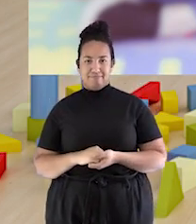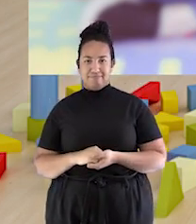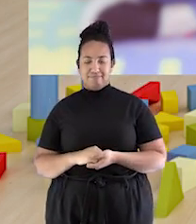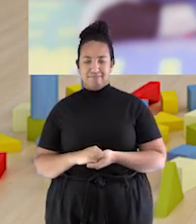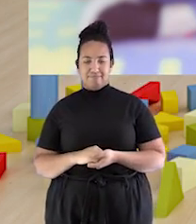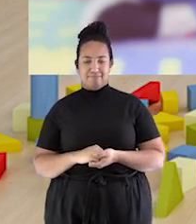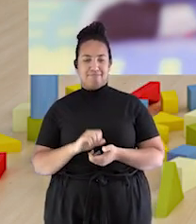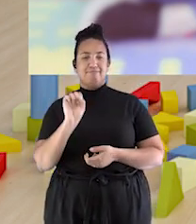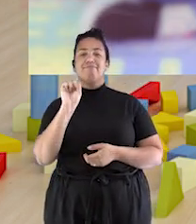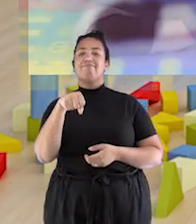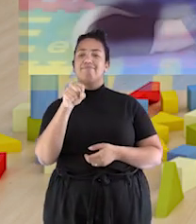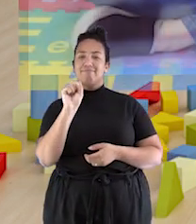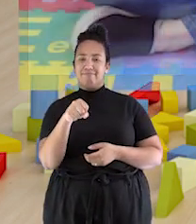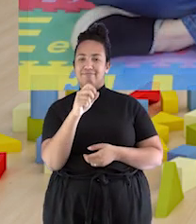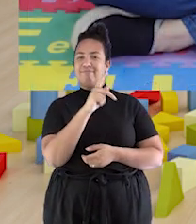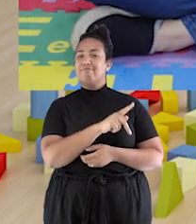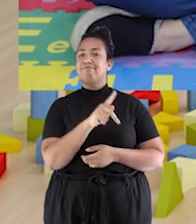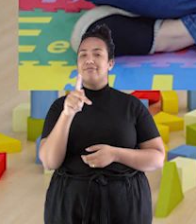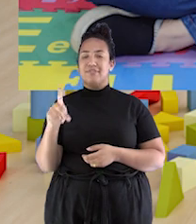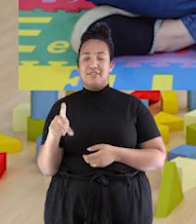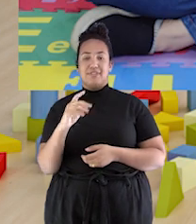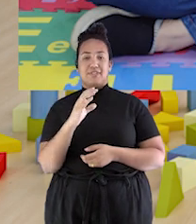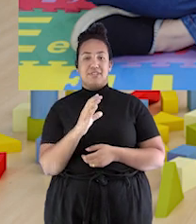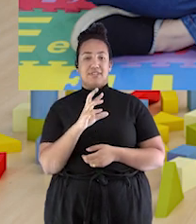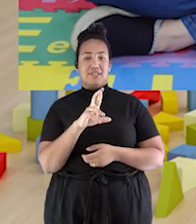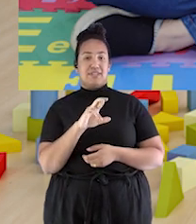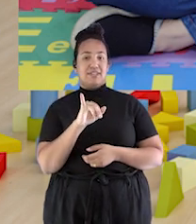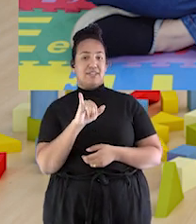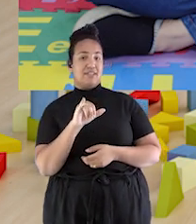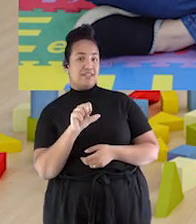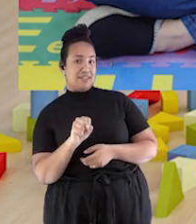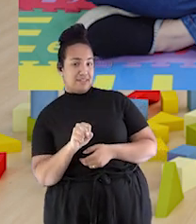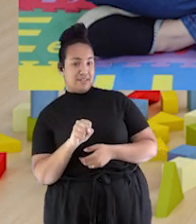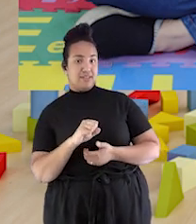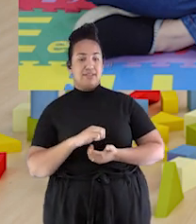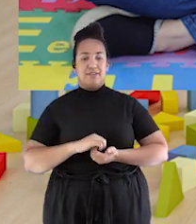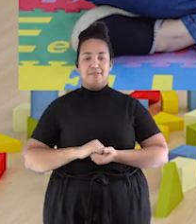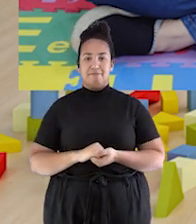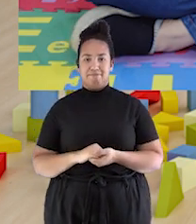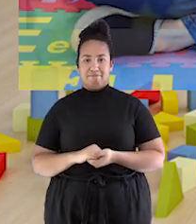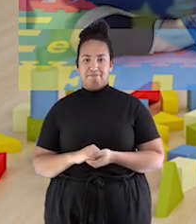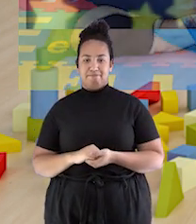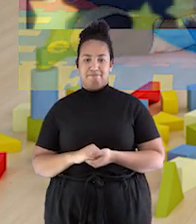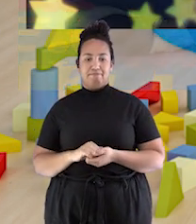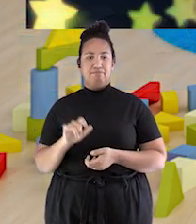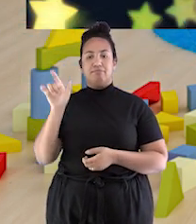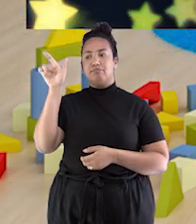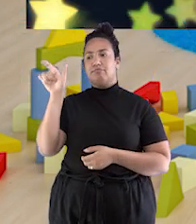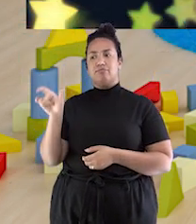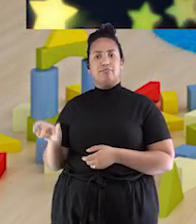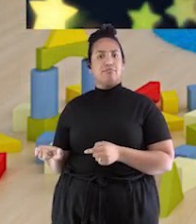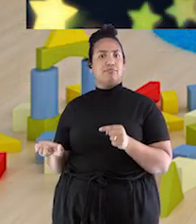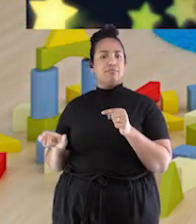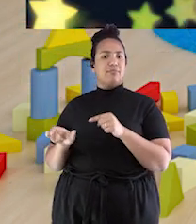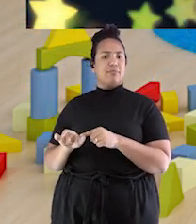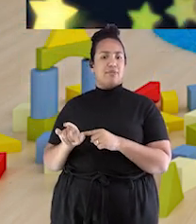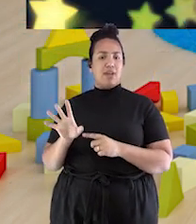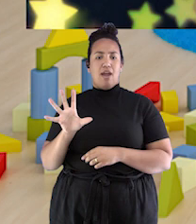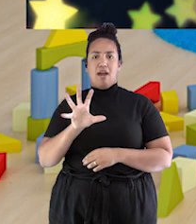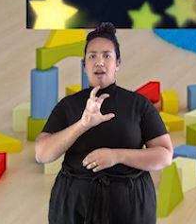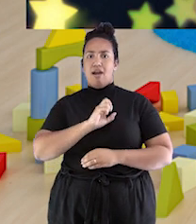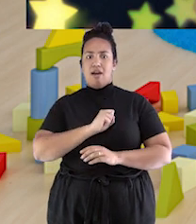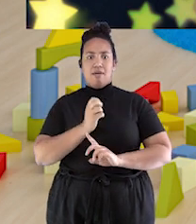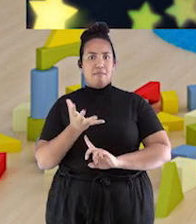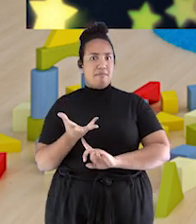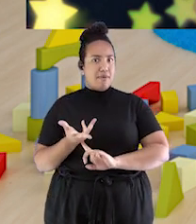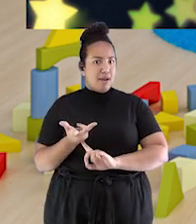Quem é? Isso, é a professora Cris! Vamos lá! Esta aqui, que adora